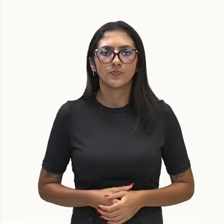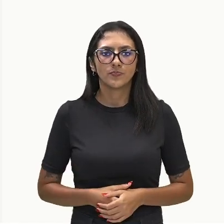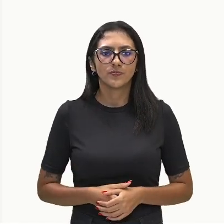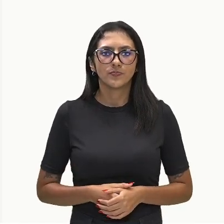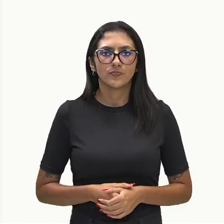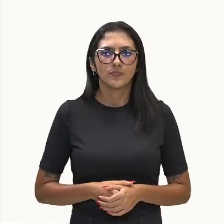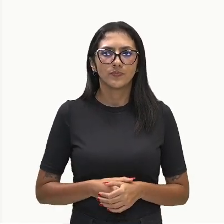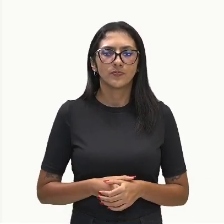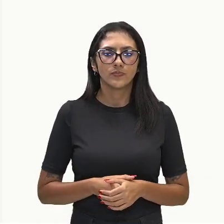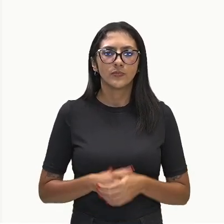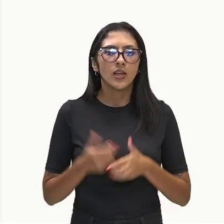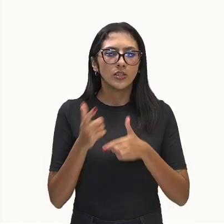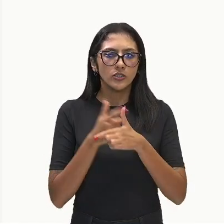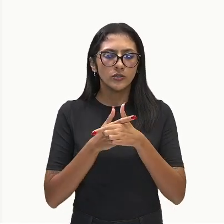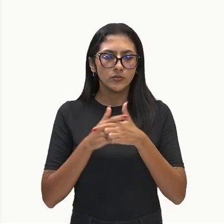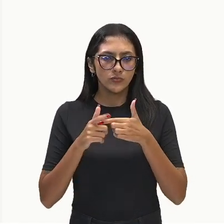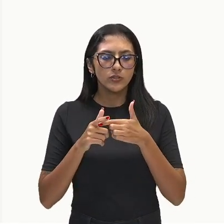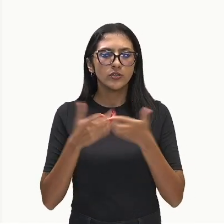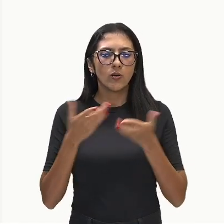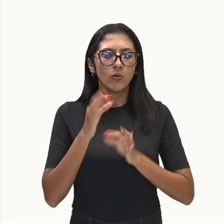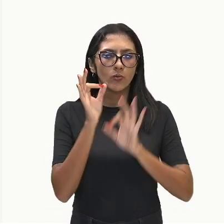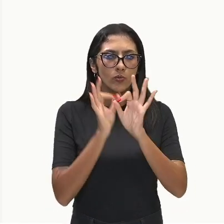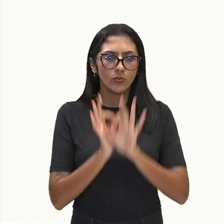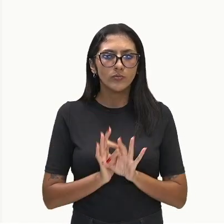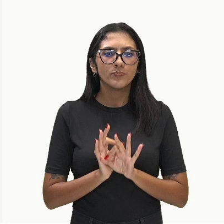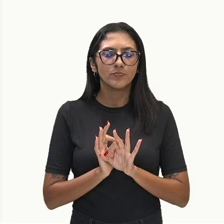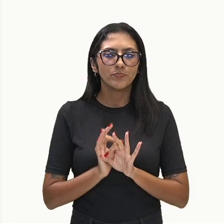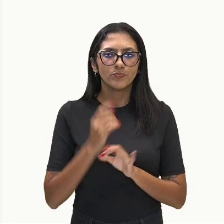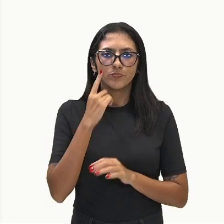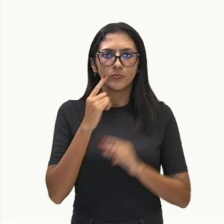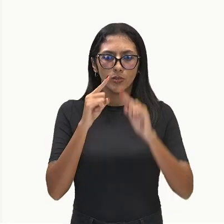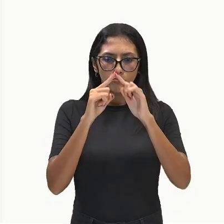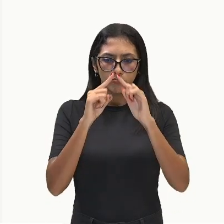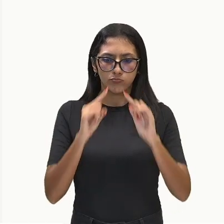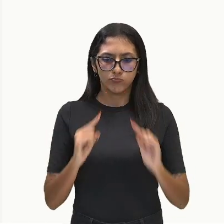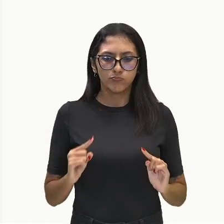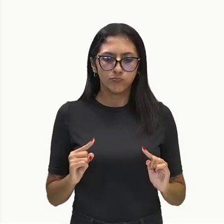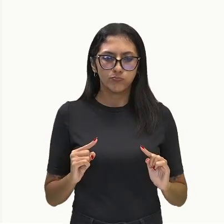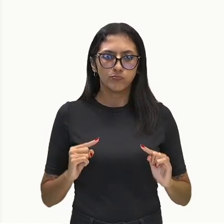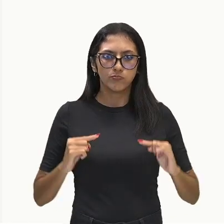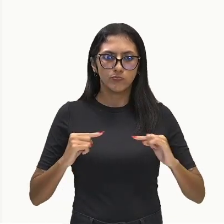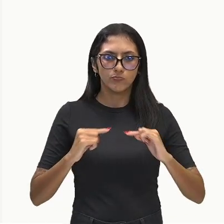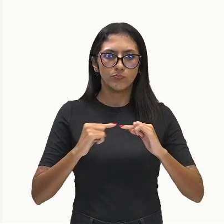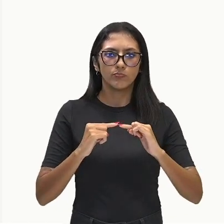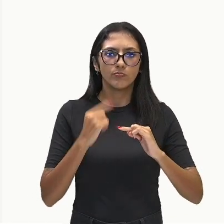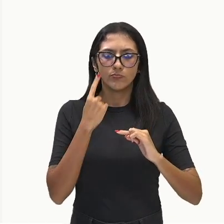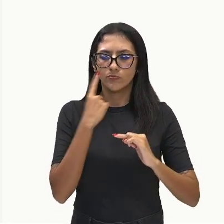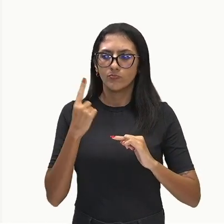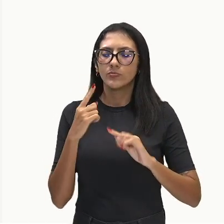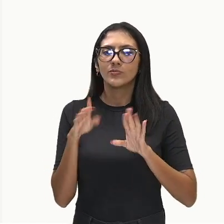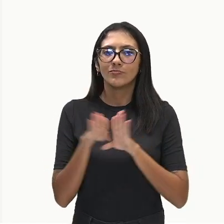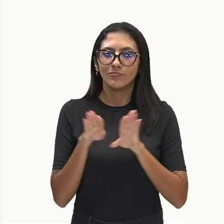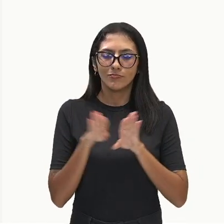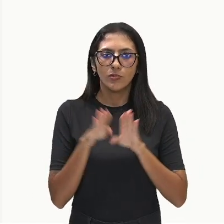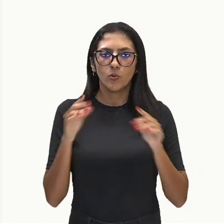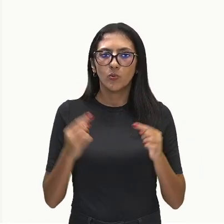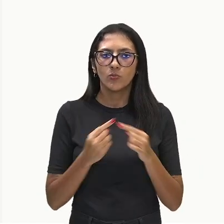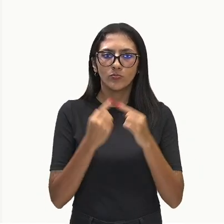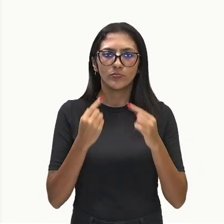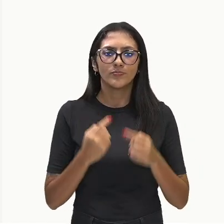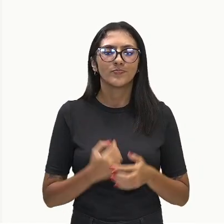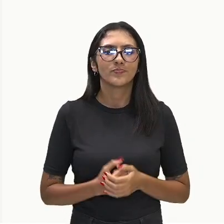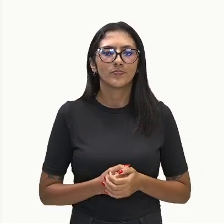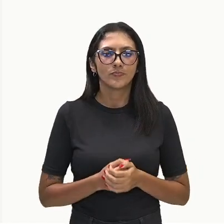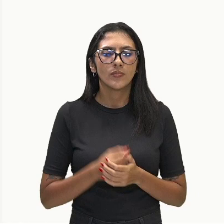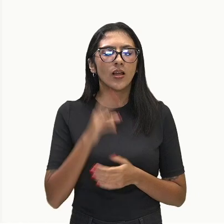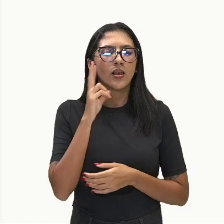Dividindo esse triângulo ao meio, a gente vai formar o quê? Vai formar bem aqui um triângulo retângulo. E quais são os elementos